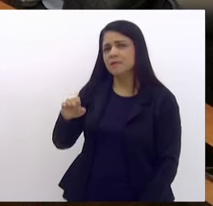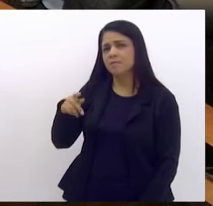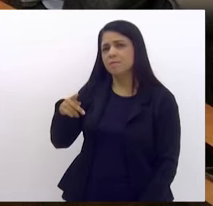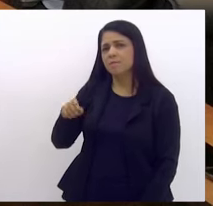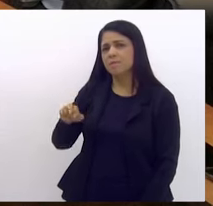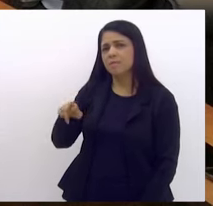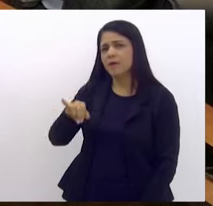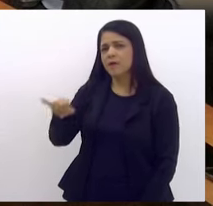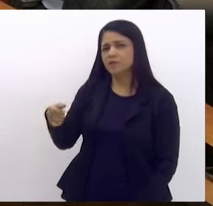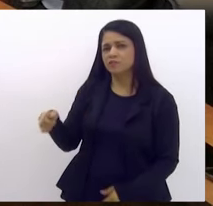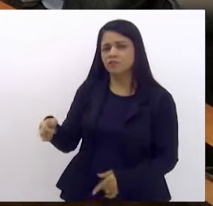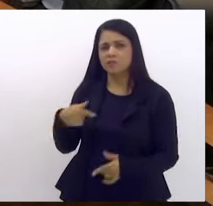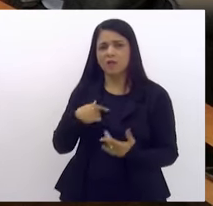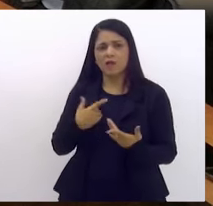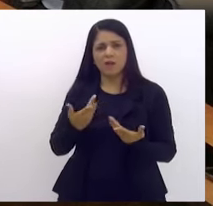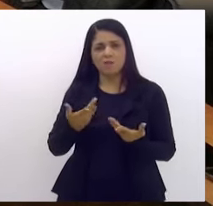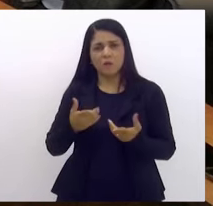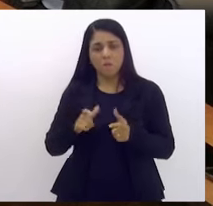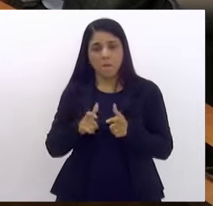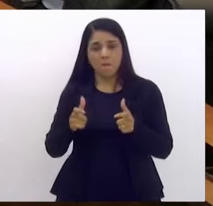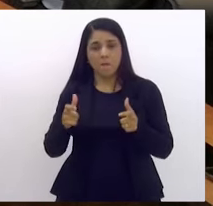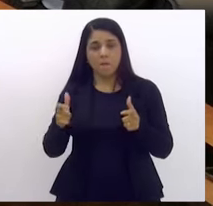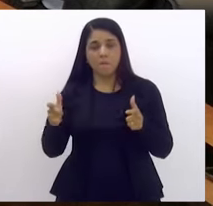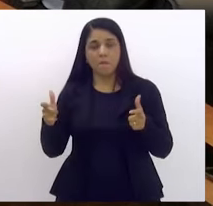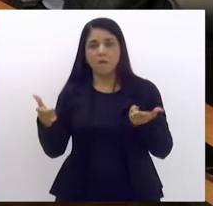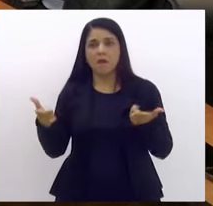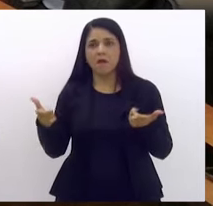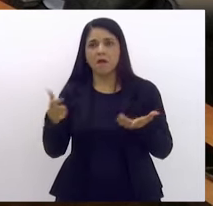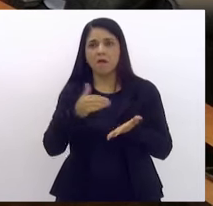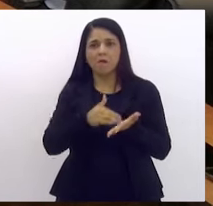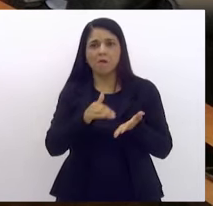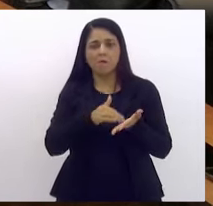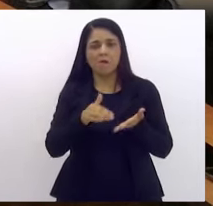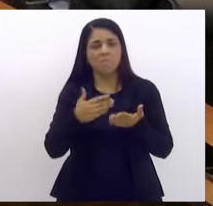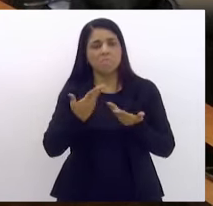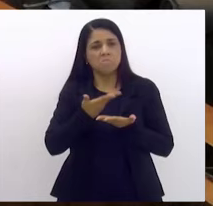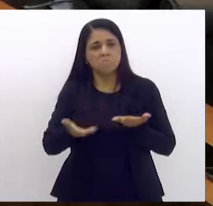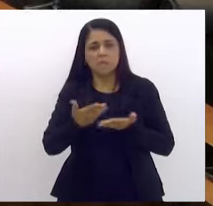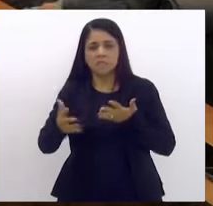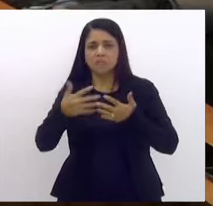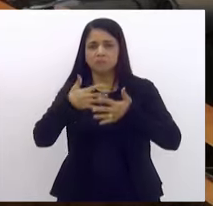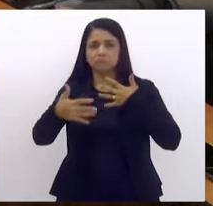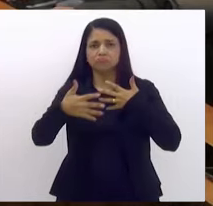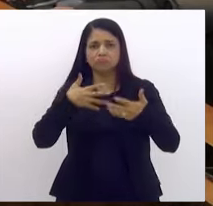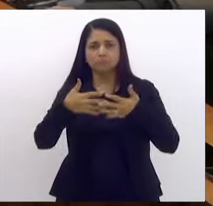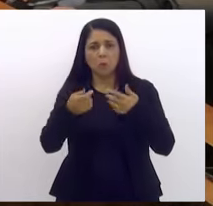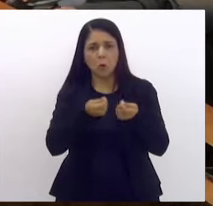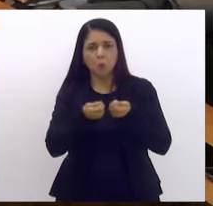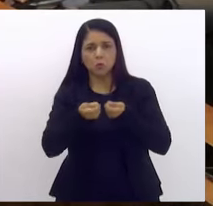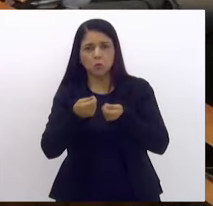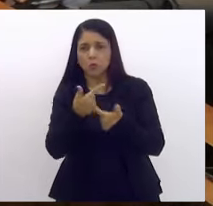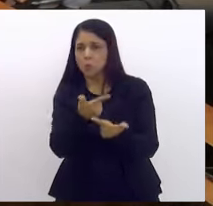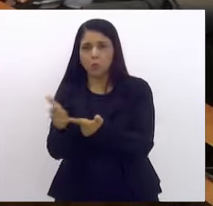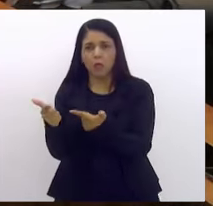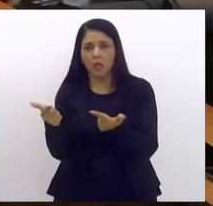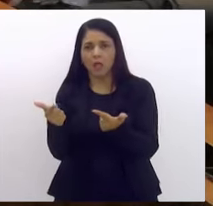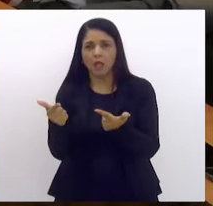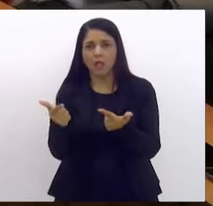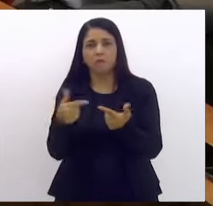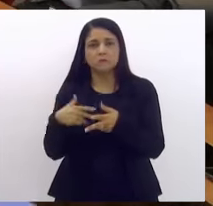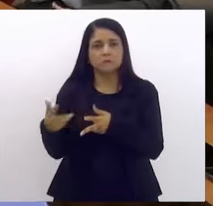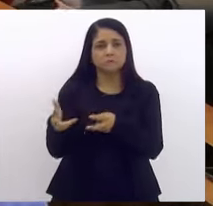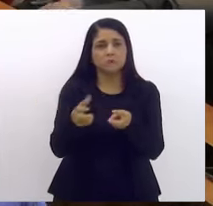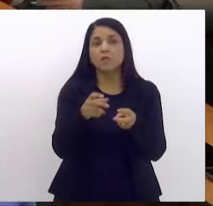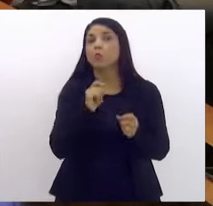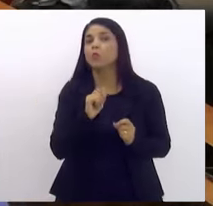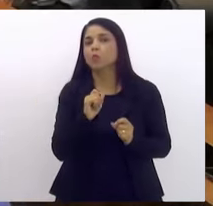A máquina do governo vai ficando inchada, vai perdendo transparência, vai perdendo controle, e a gente vê o